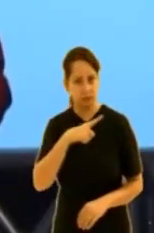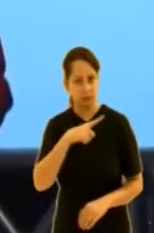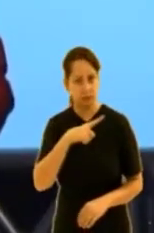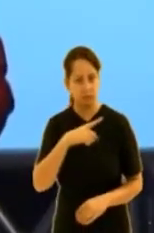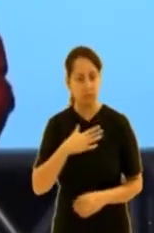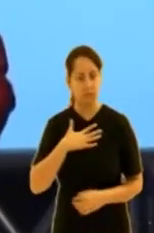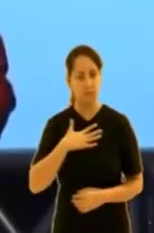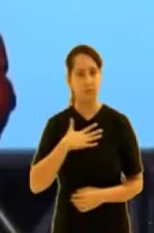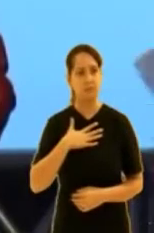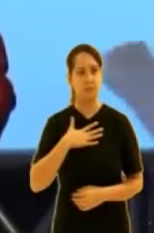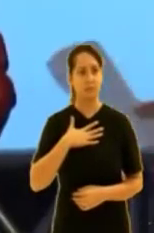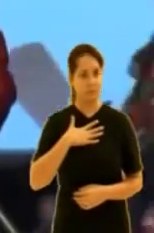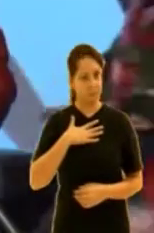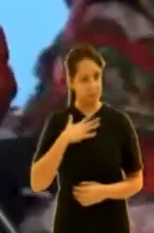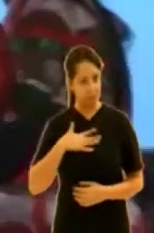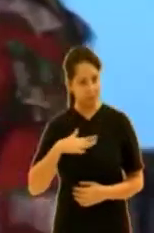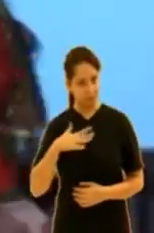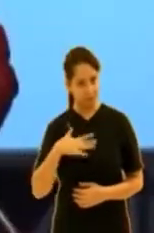Respira.